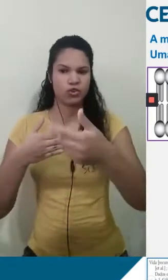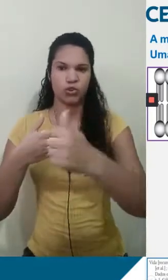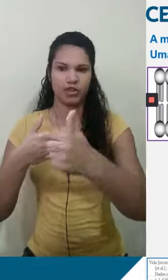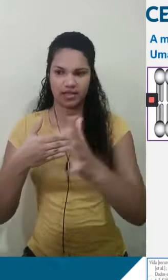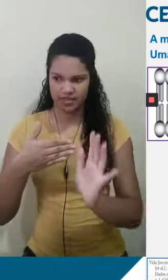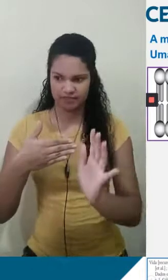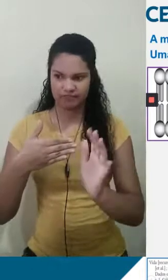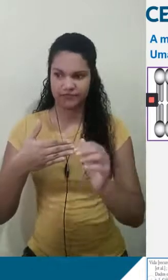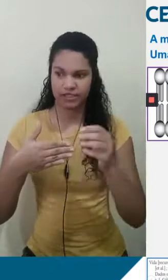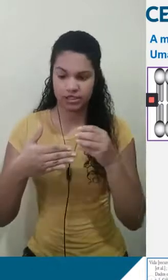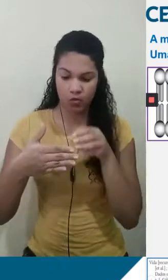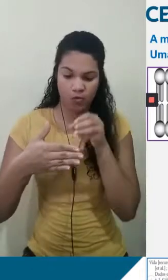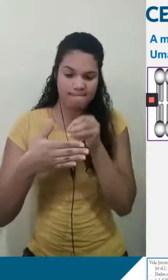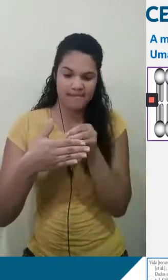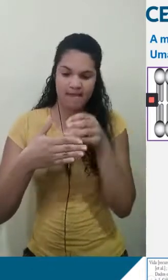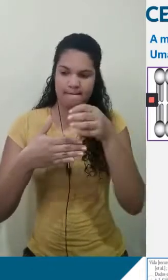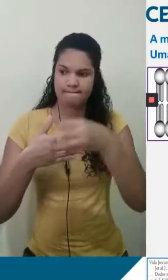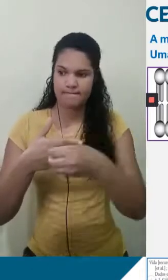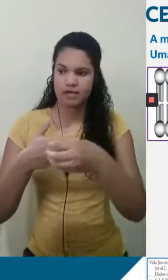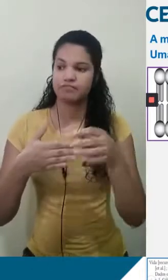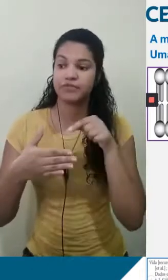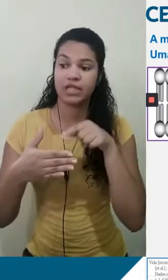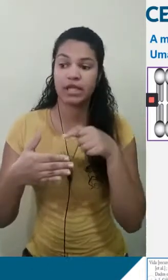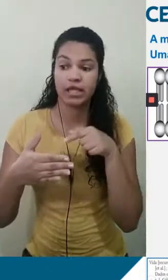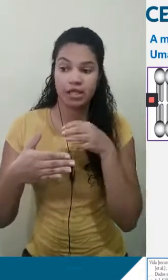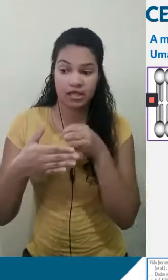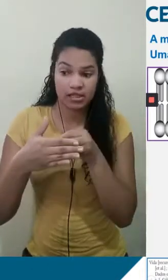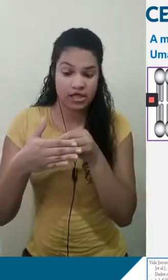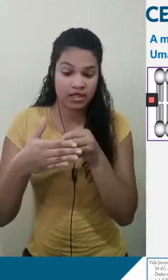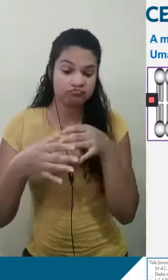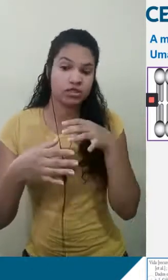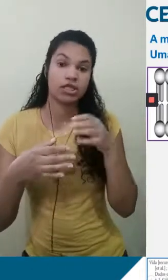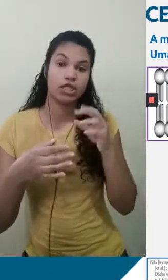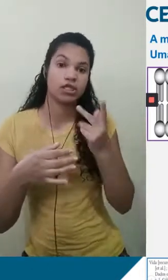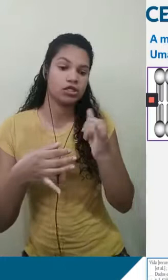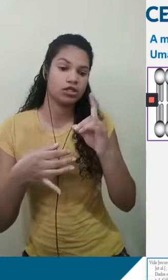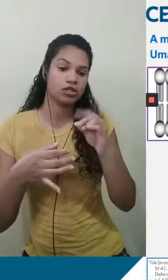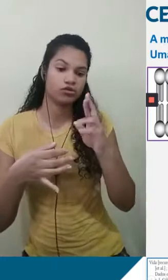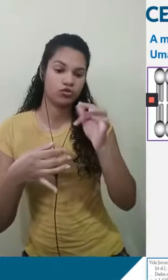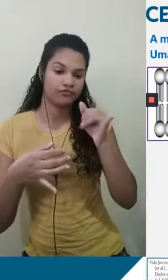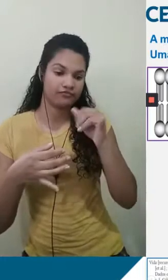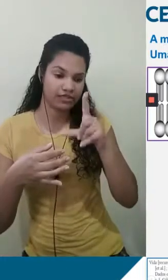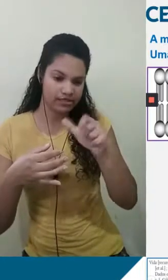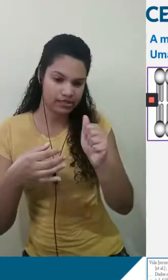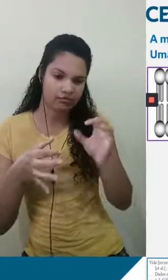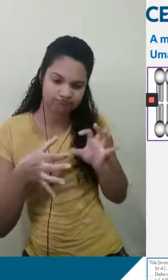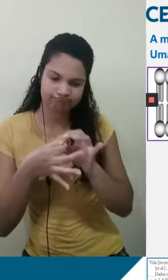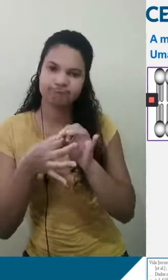entre aspas, da água. Então, ambiente aquoso e ambiente aquoso. Esta parte colorida seria a